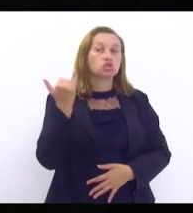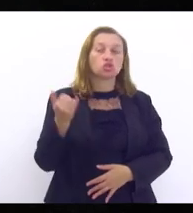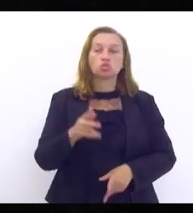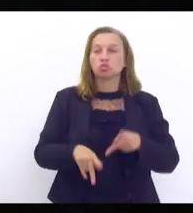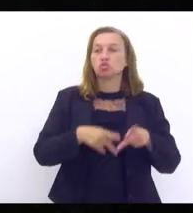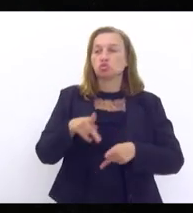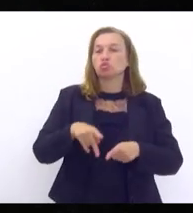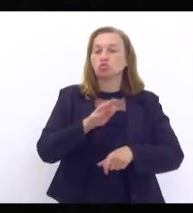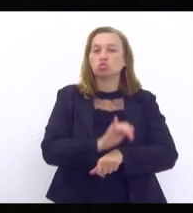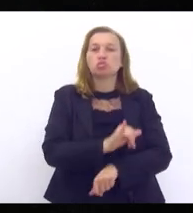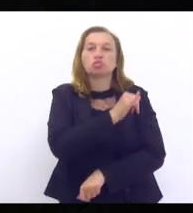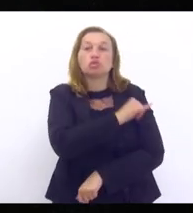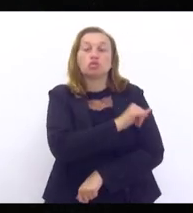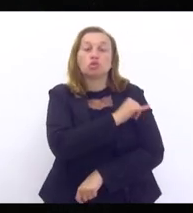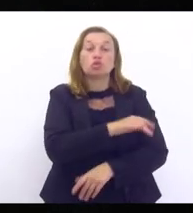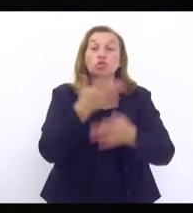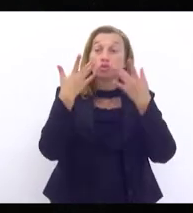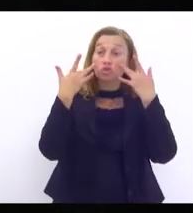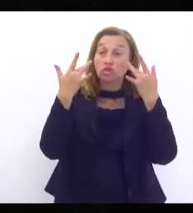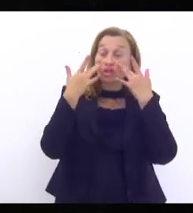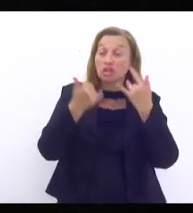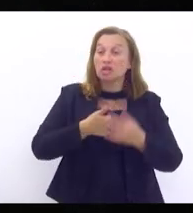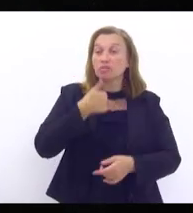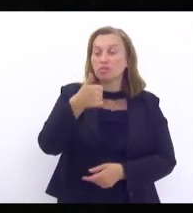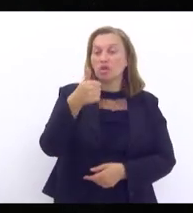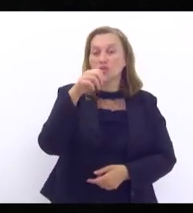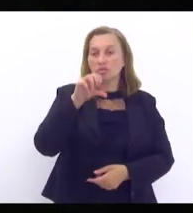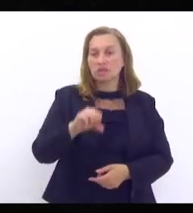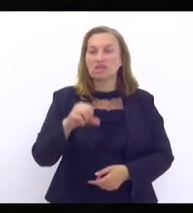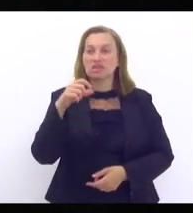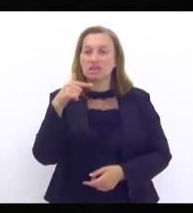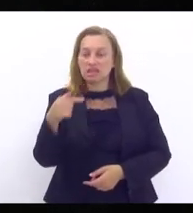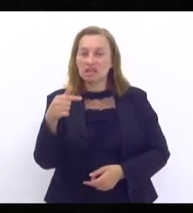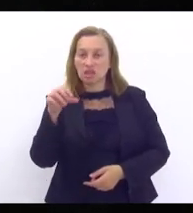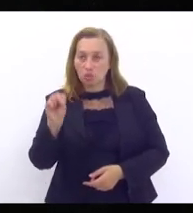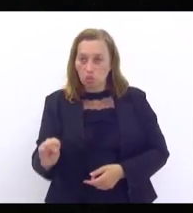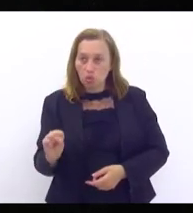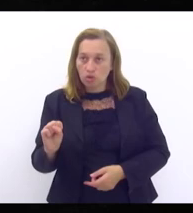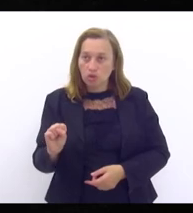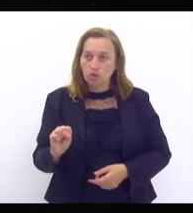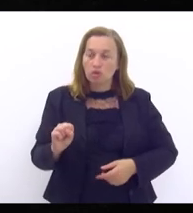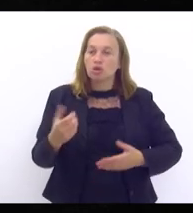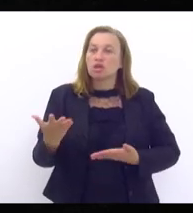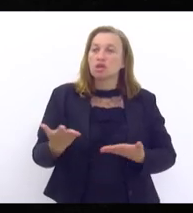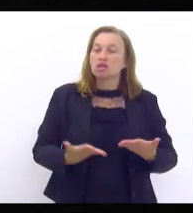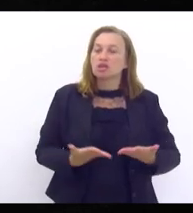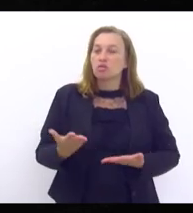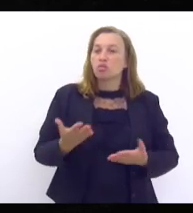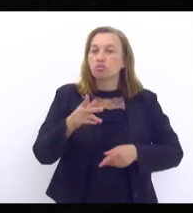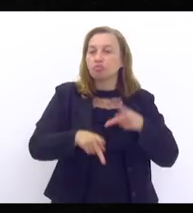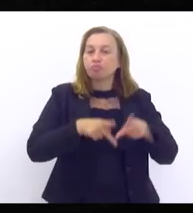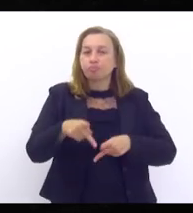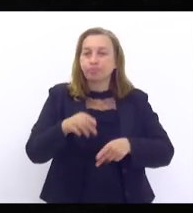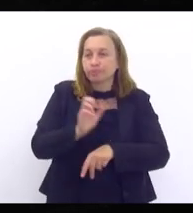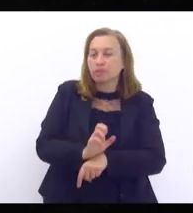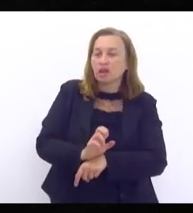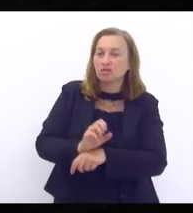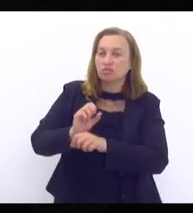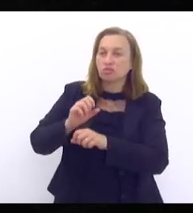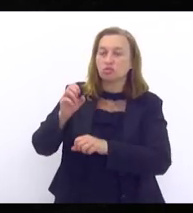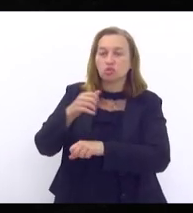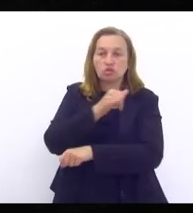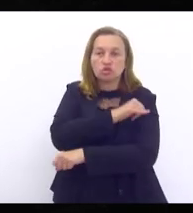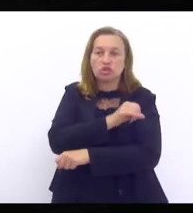do Estado do Rio de Janeiro, um teatro de 1978, que serviu ao povo do Estado do Rio de Janeiro durante muitos anos,